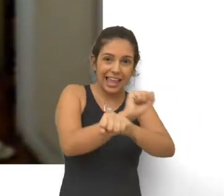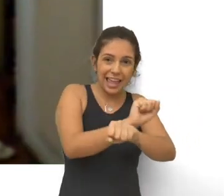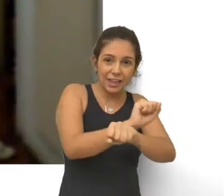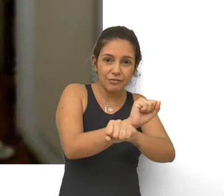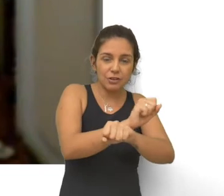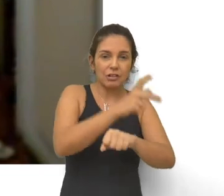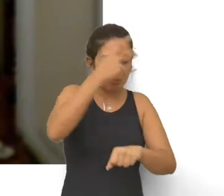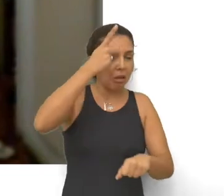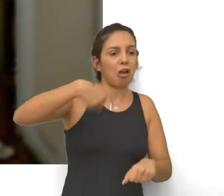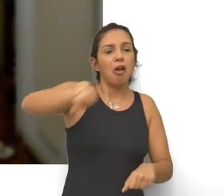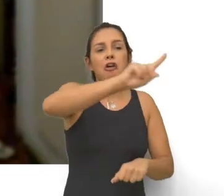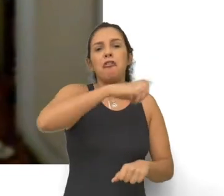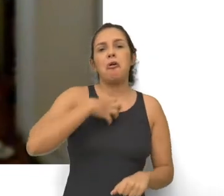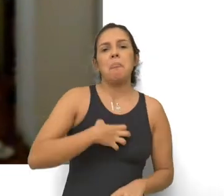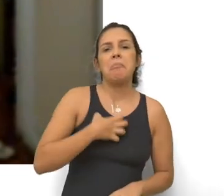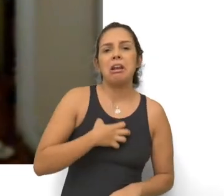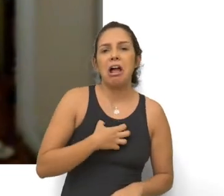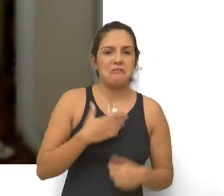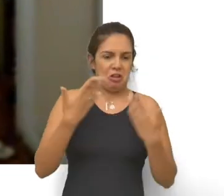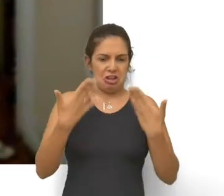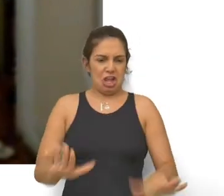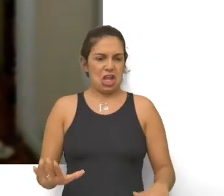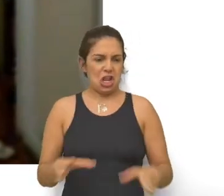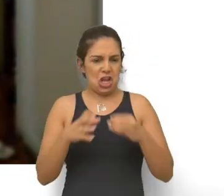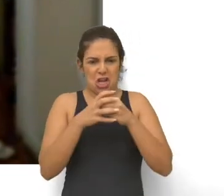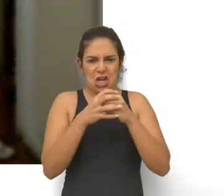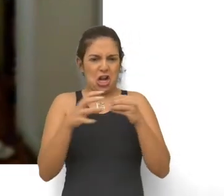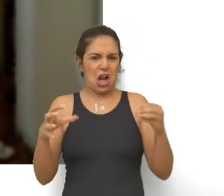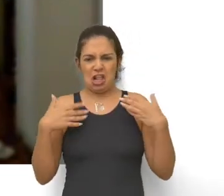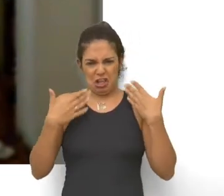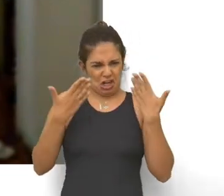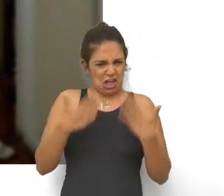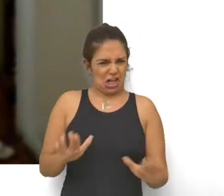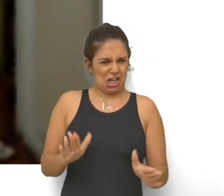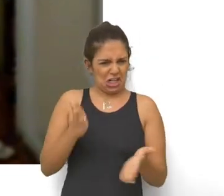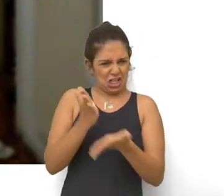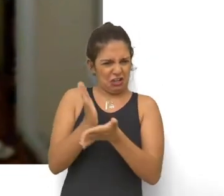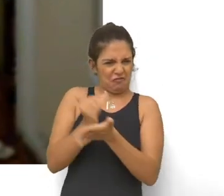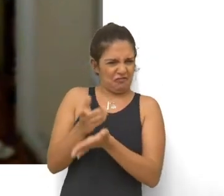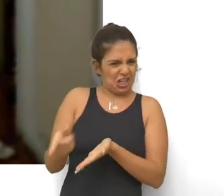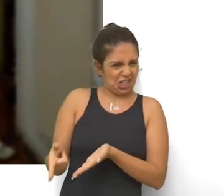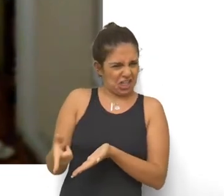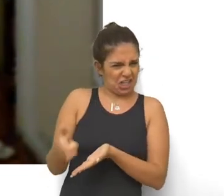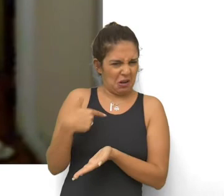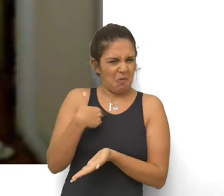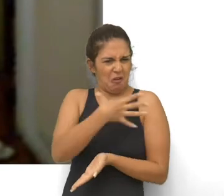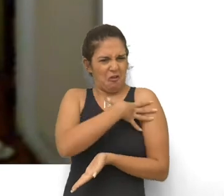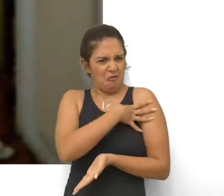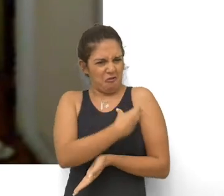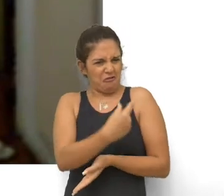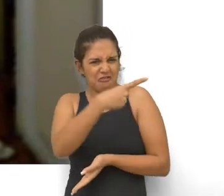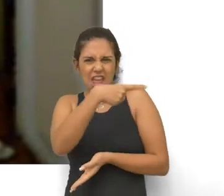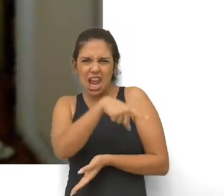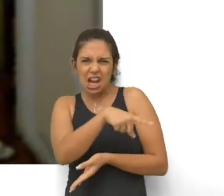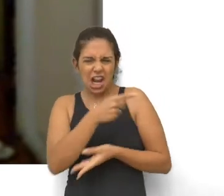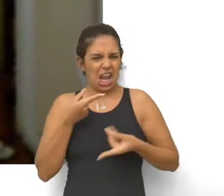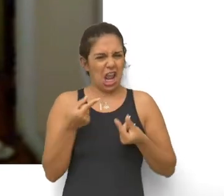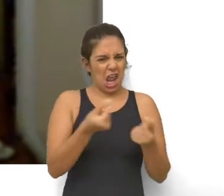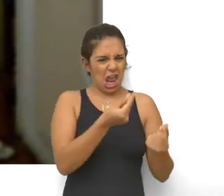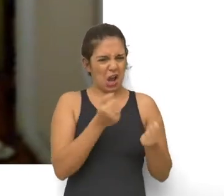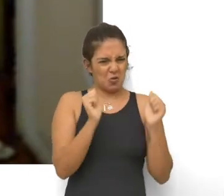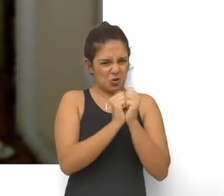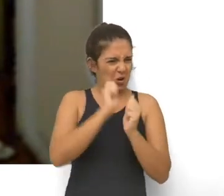que ficou brava, teve gente que não queria dividir seu filho está numa classe onde tem 2 ou 3